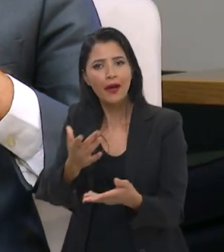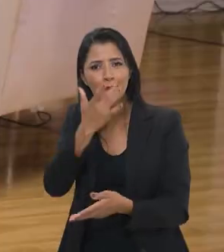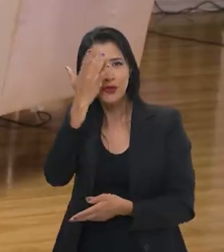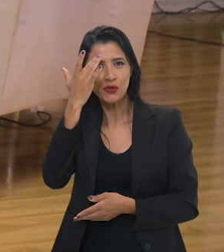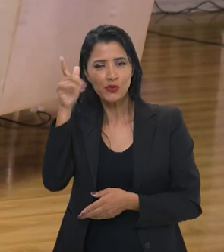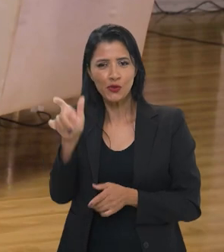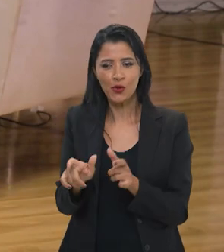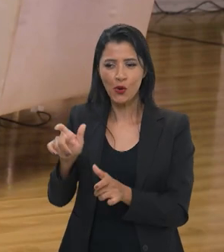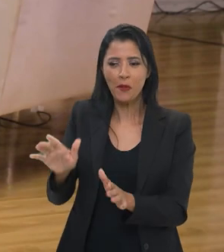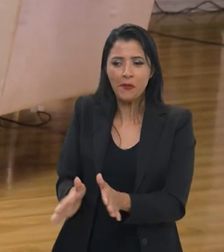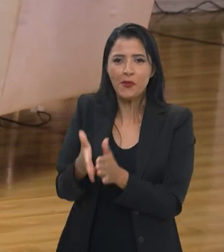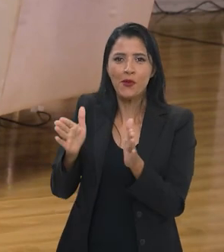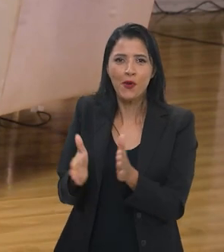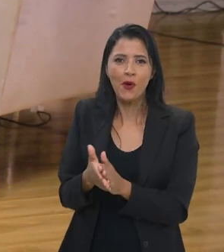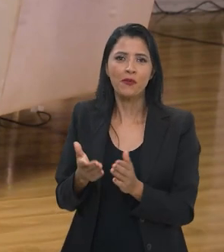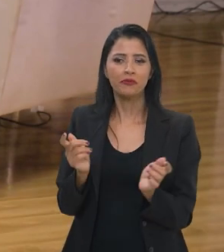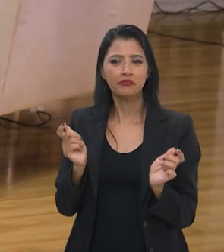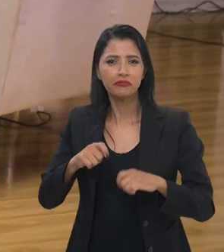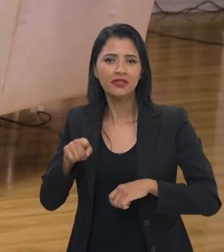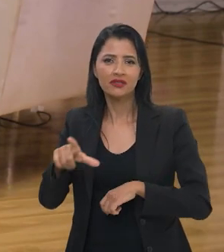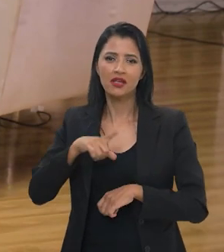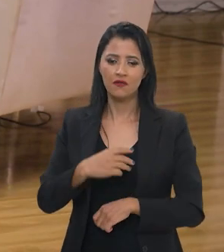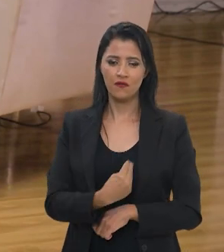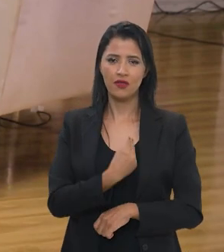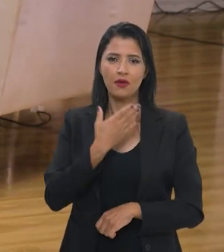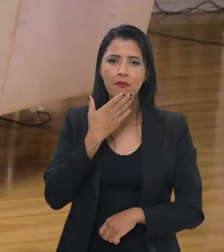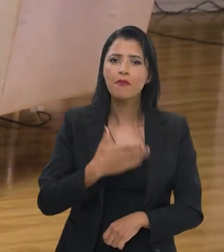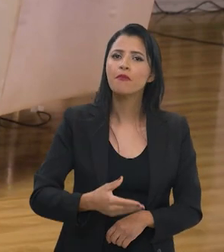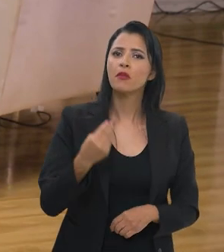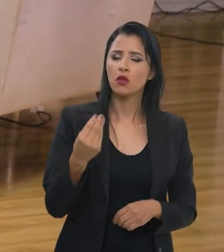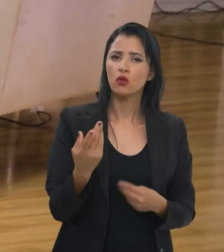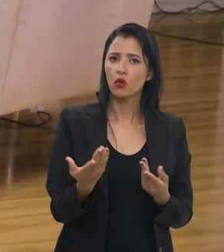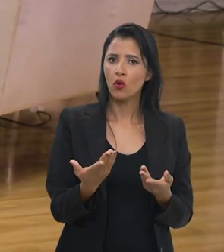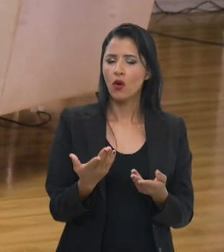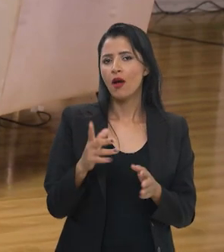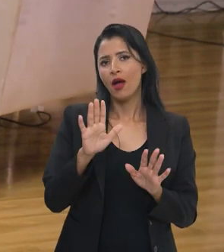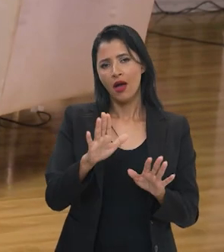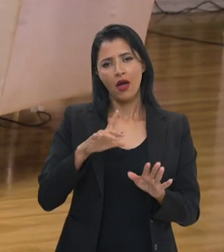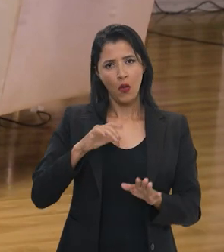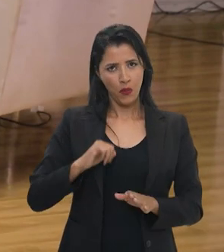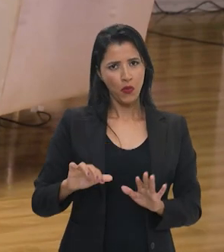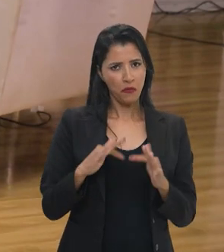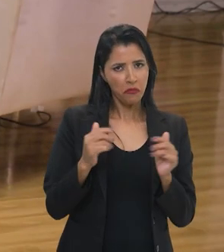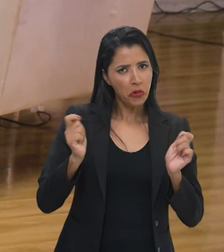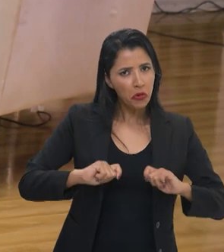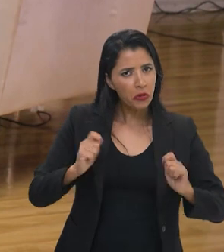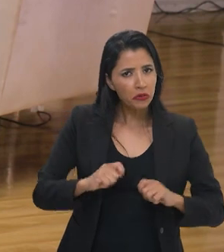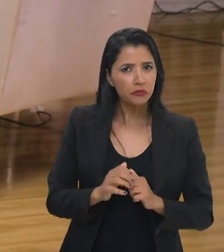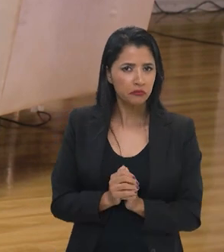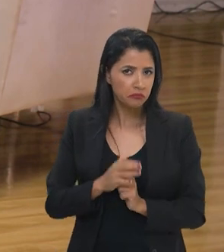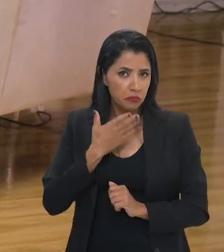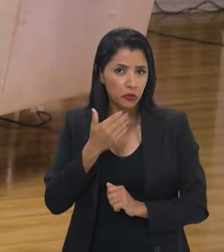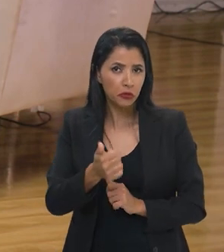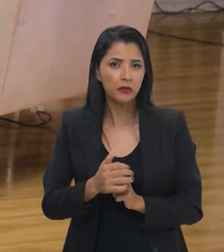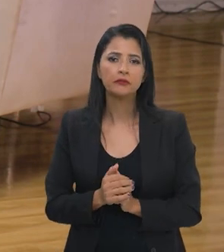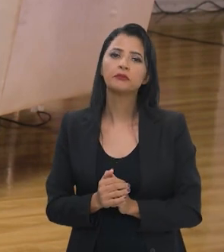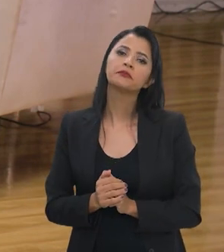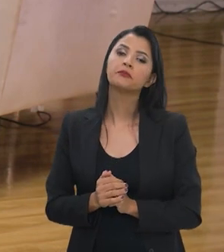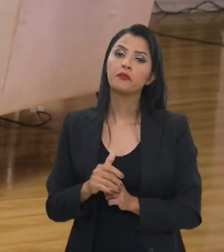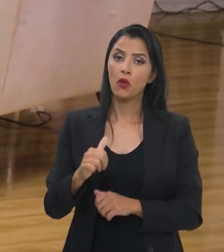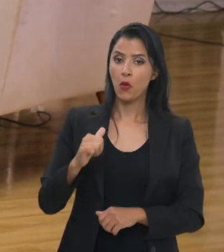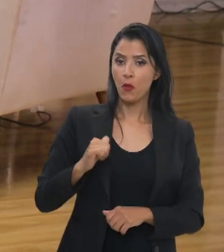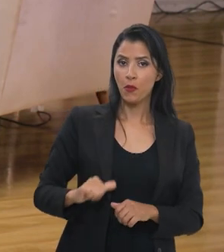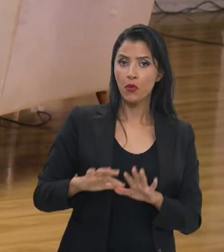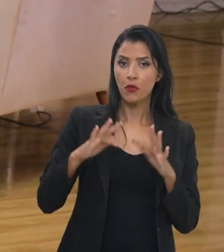condições para que eles tenham uma vida boa uma vida melhor o bolsa família permite isso o bolsa família